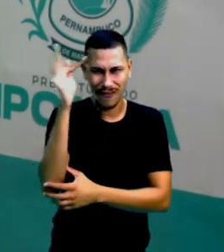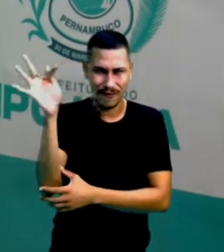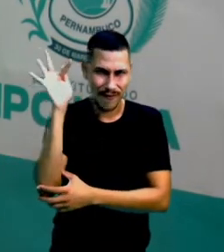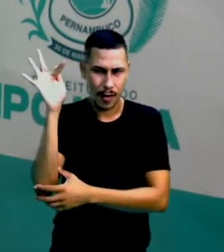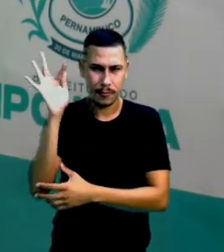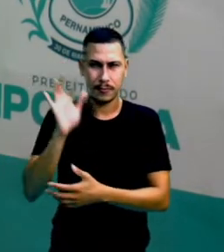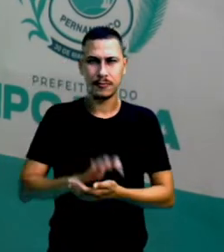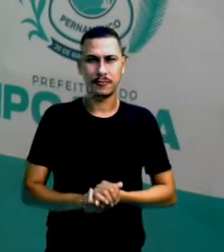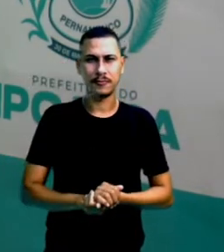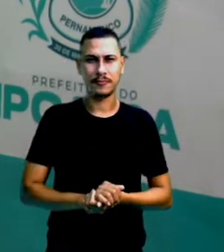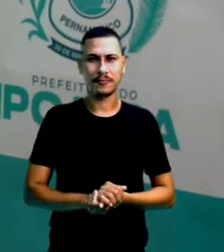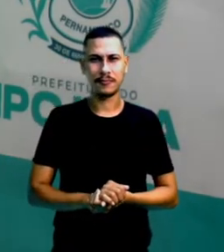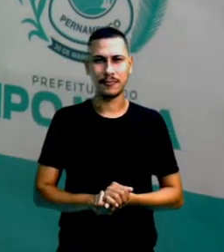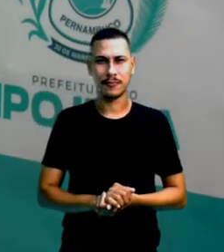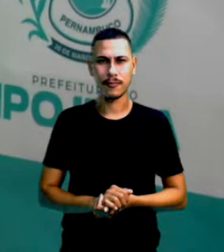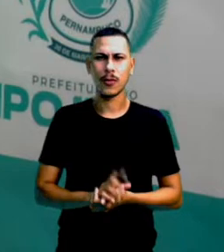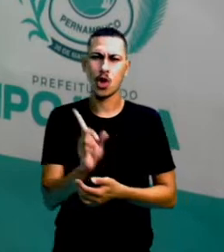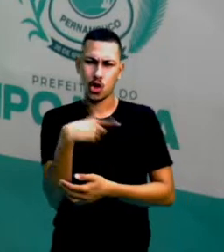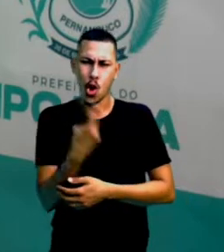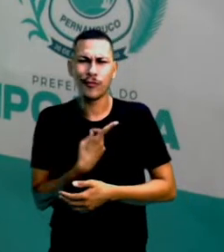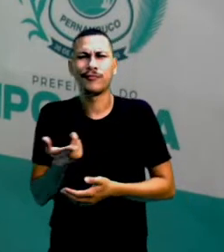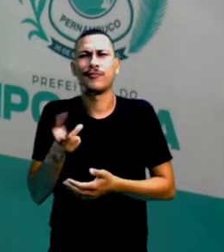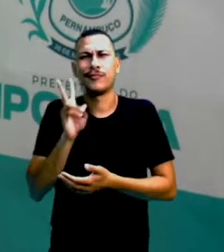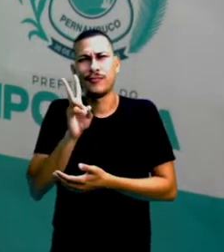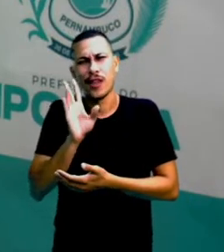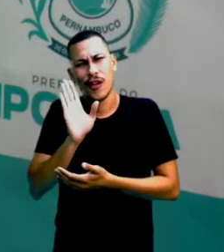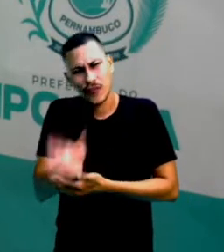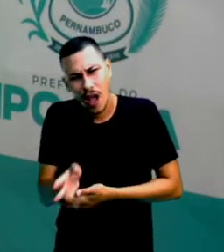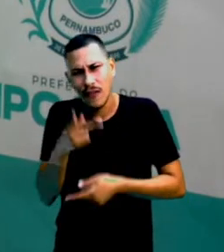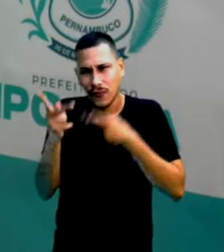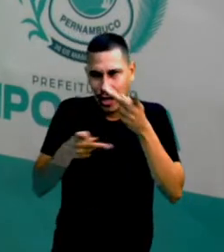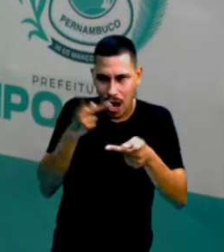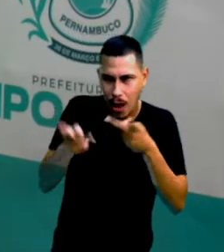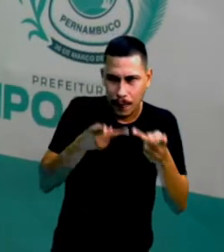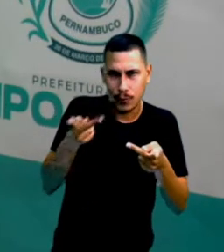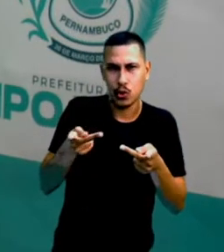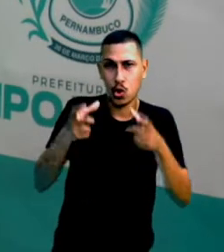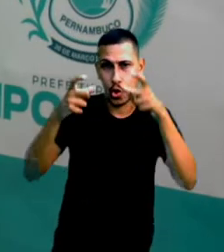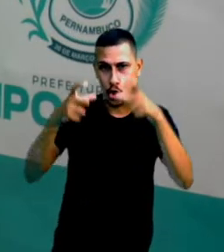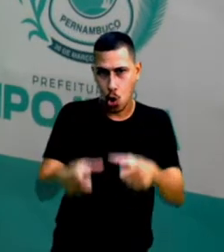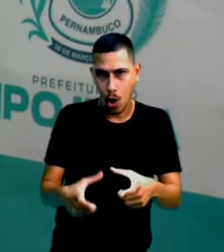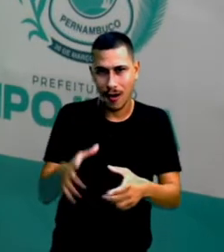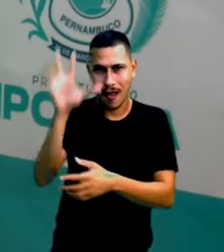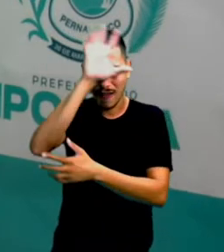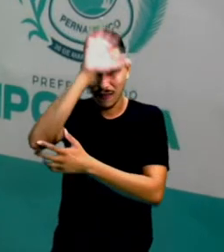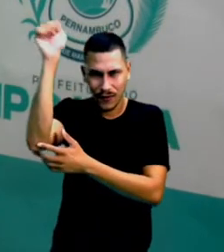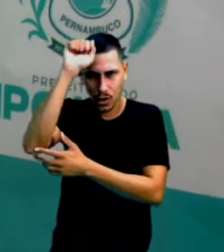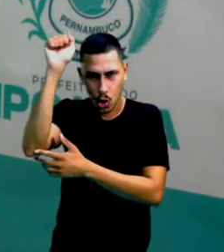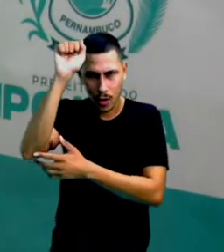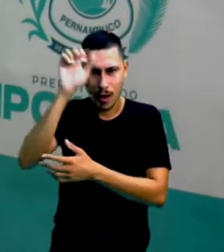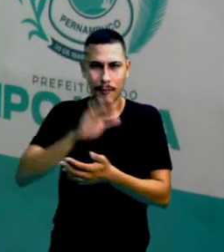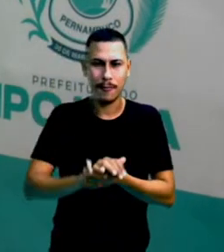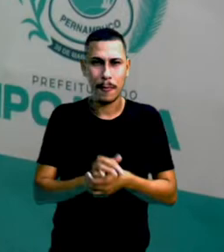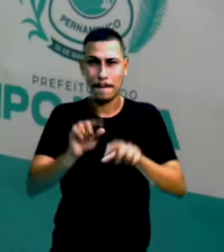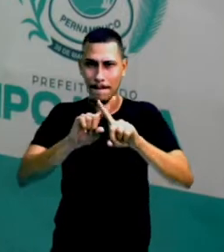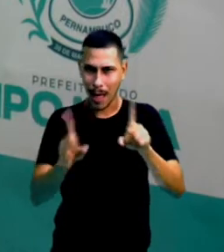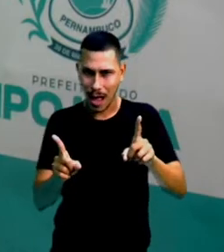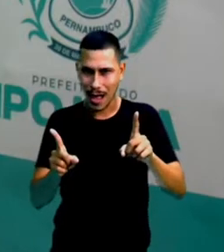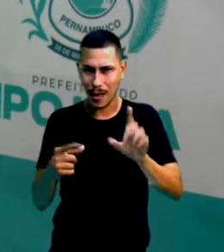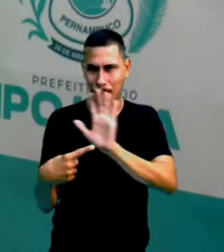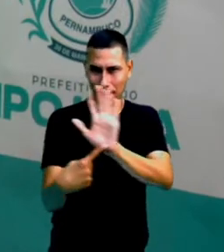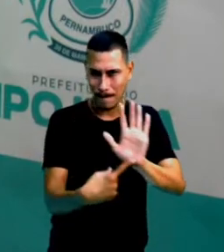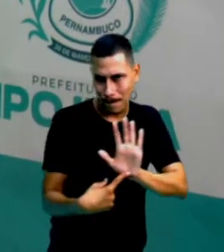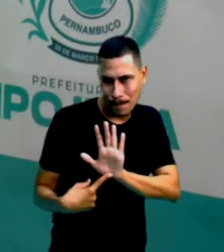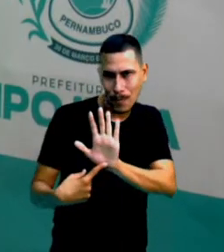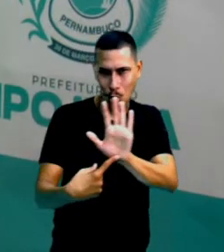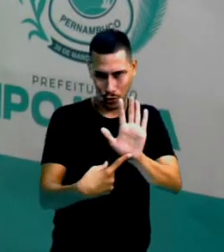Samotrácia, que já falei sobre ela para vocês, era o lugar da Vitória Alada, mas ficou a obra do Tunga. A Vitória